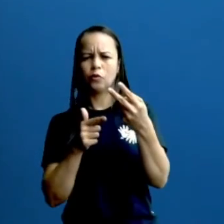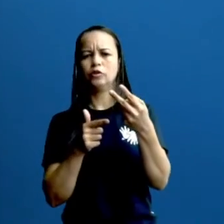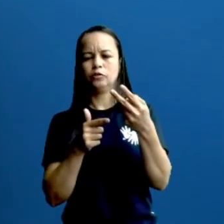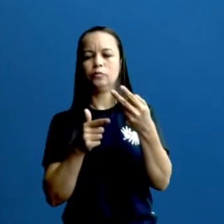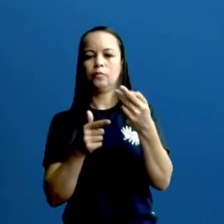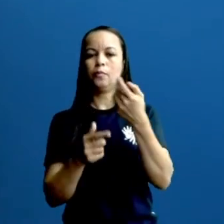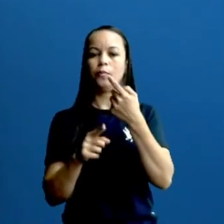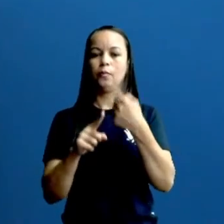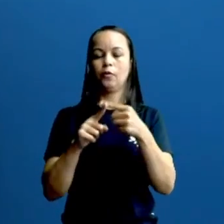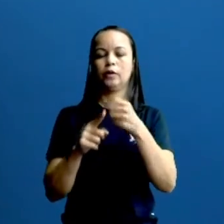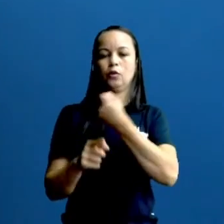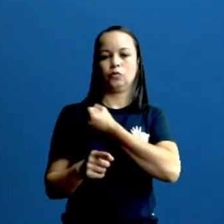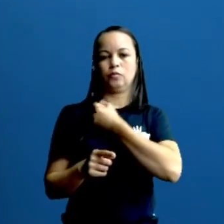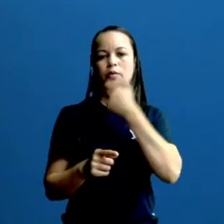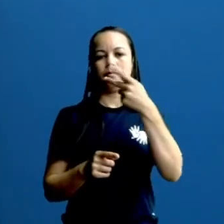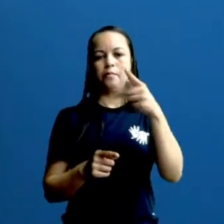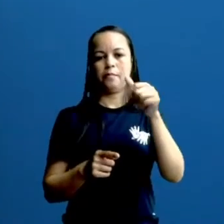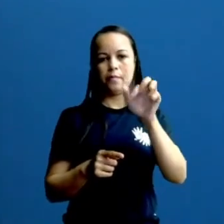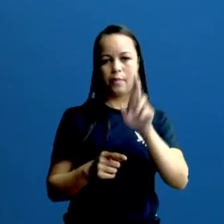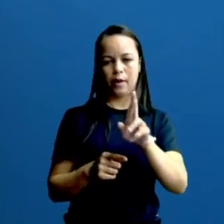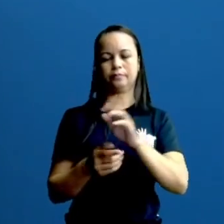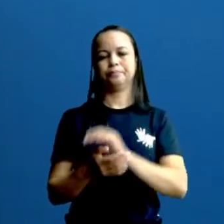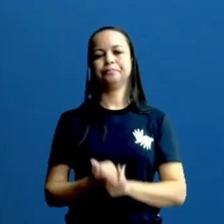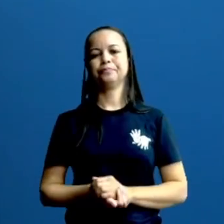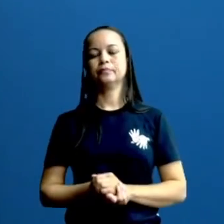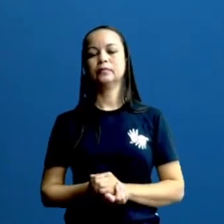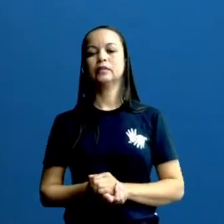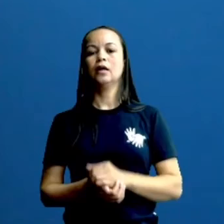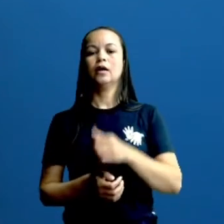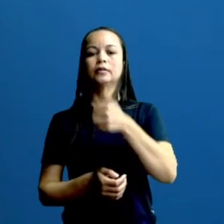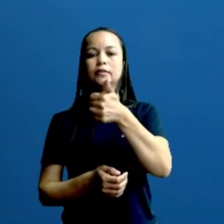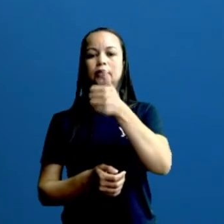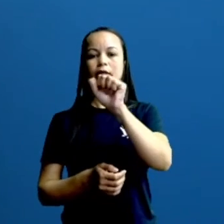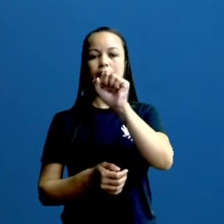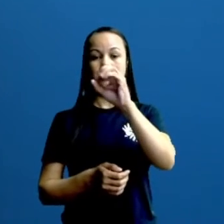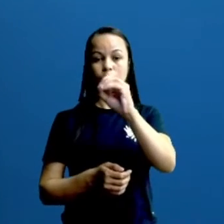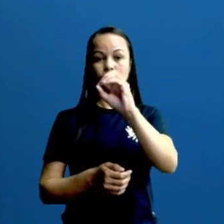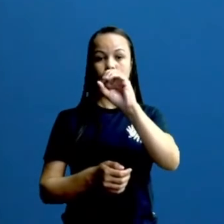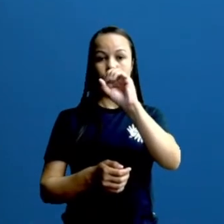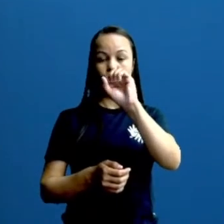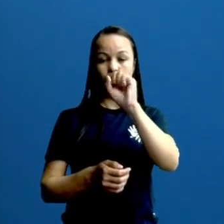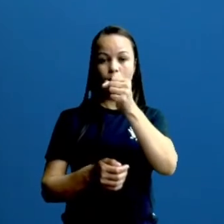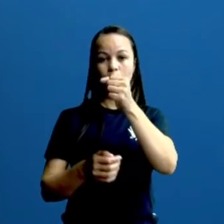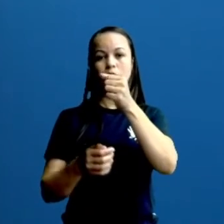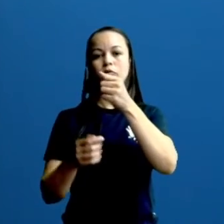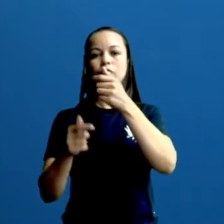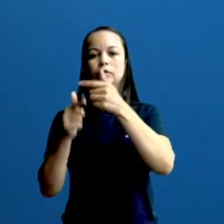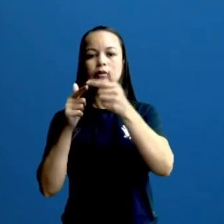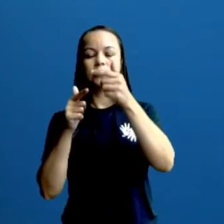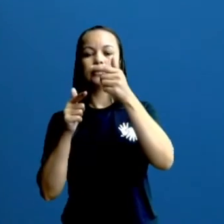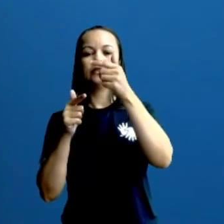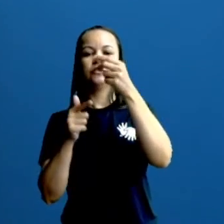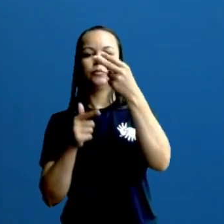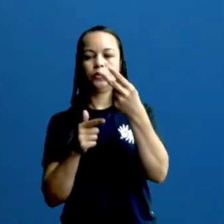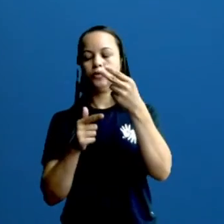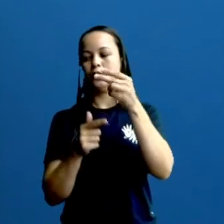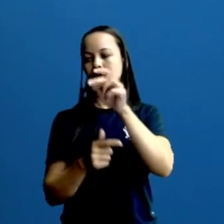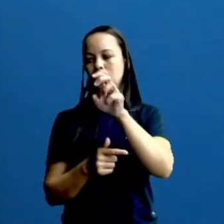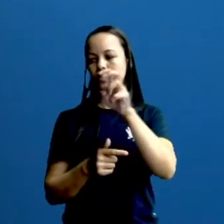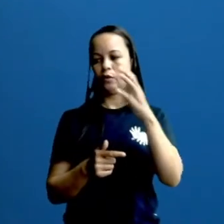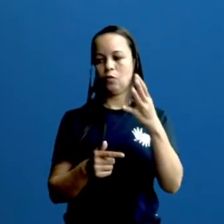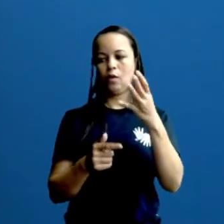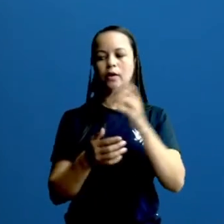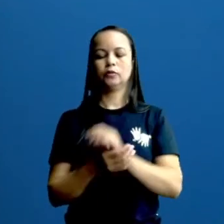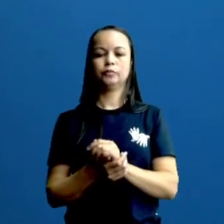é um número par. Todo número par é divisível por 2. Dividido por 2 dá 54. Por 2 dá